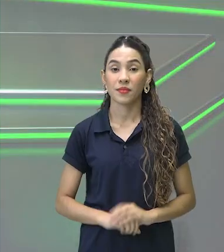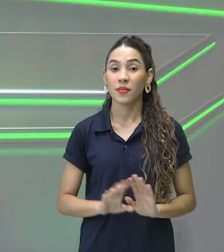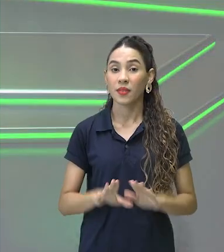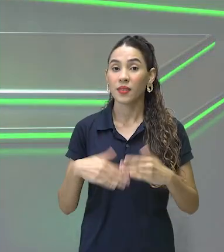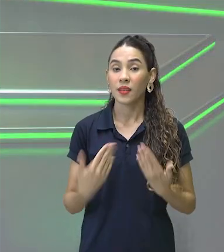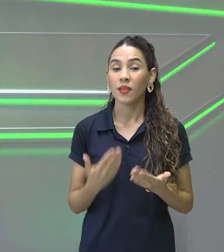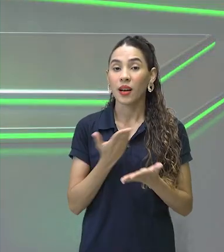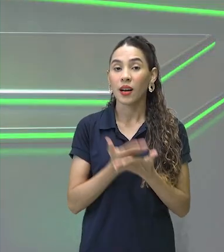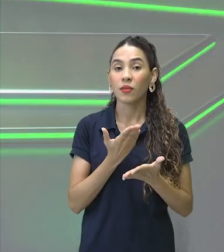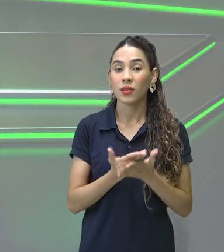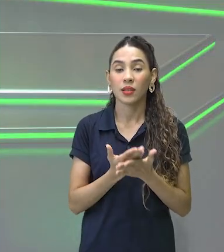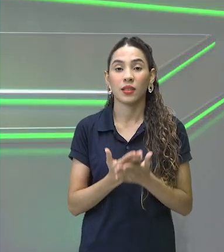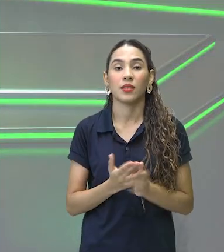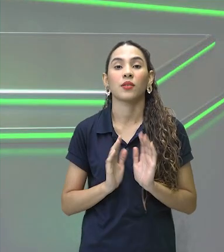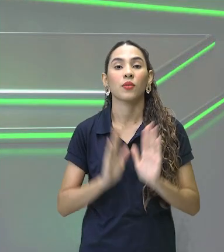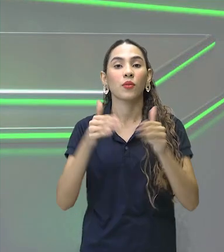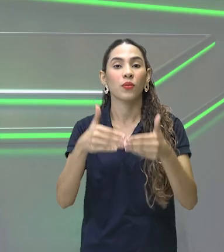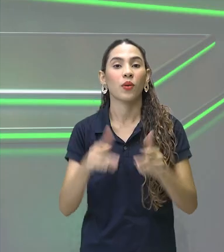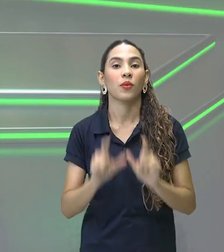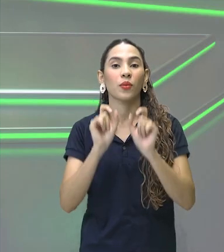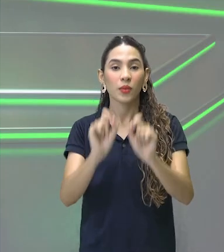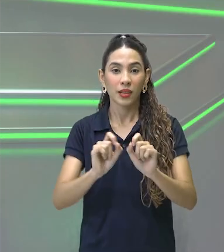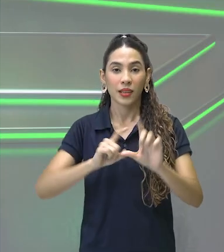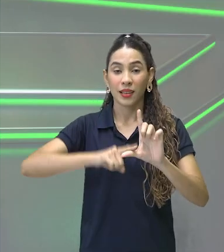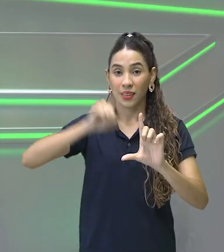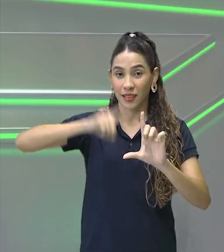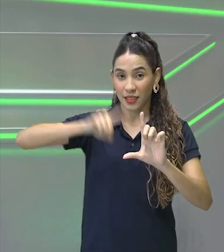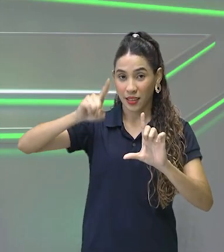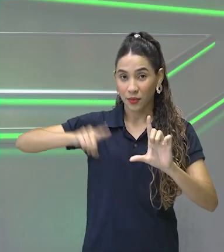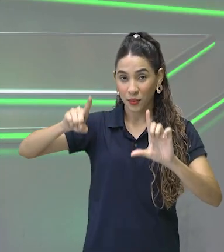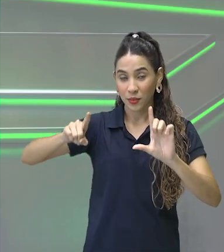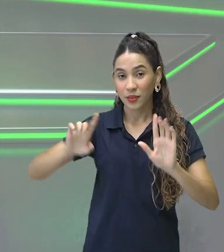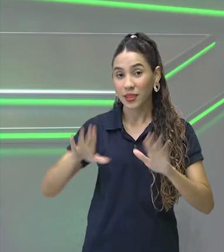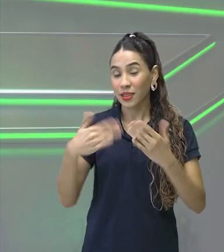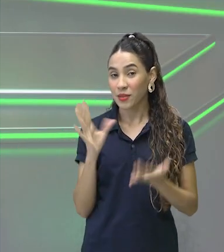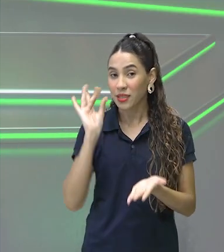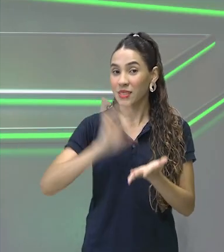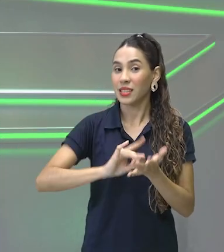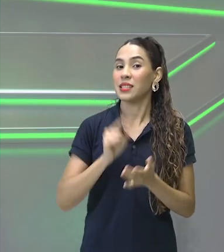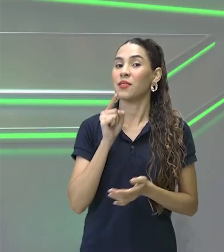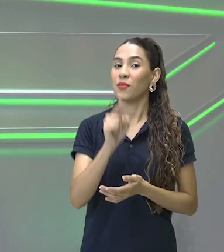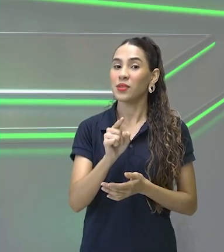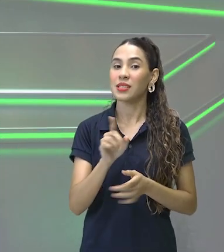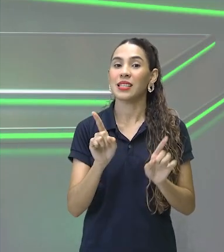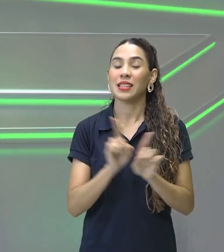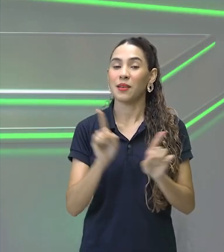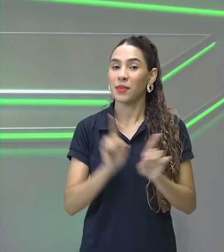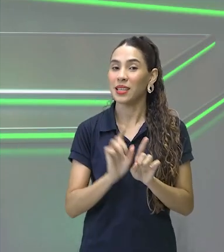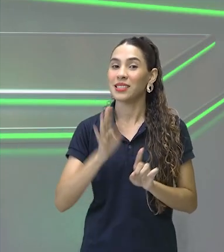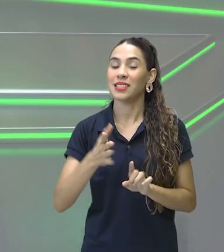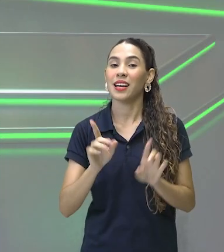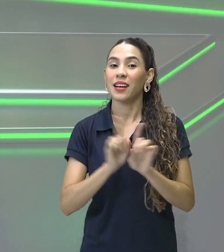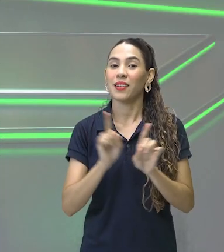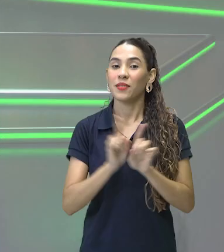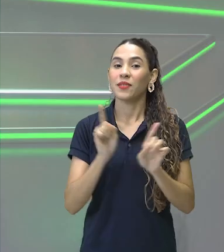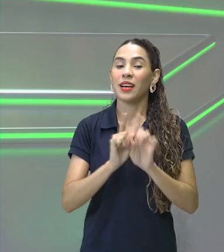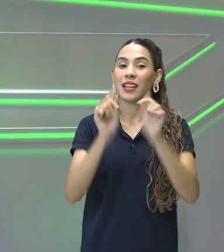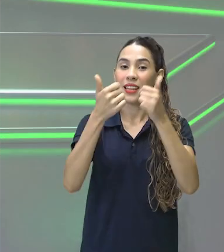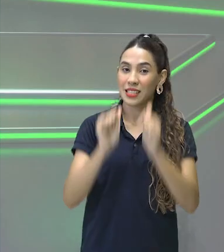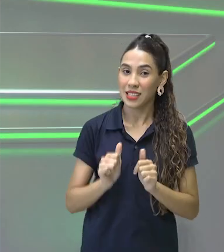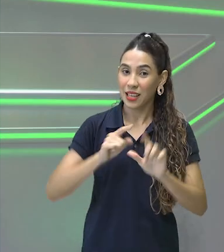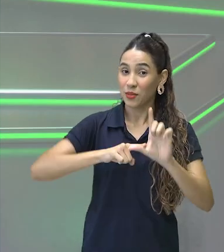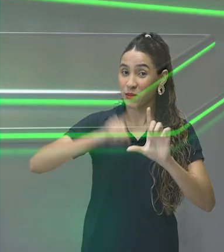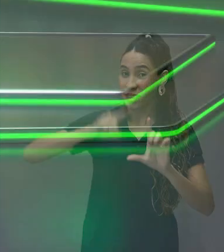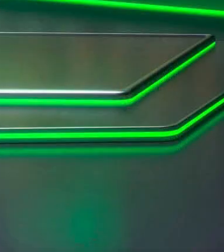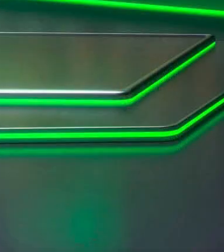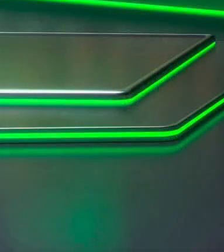E essa será a nossa aula sobre gráficos, né? Eu tenho certeza que você já deve ter visualizado um